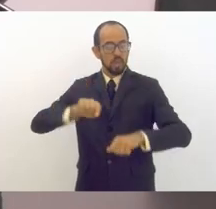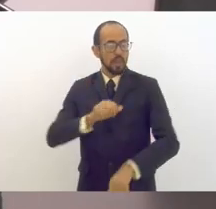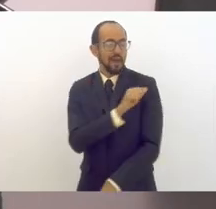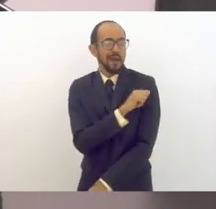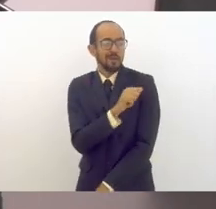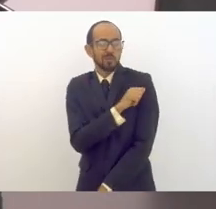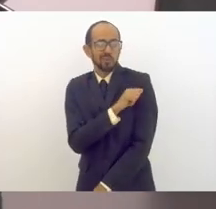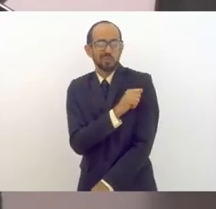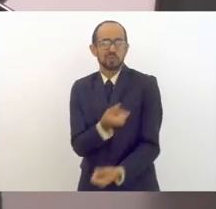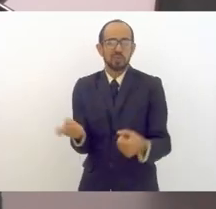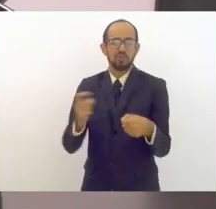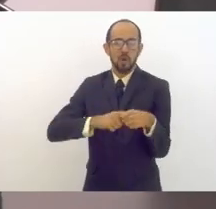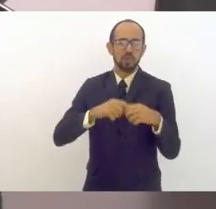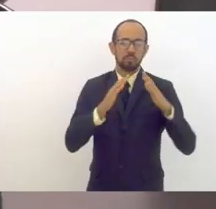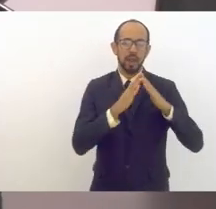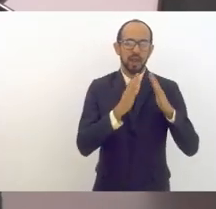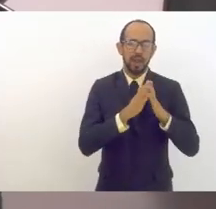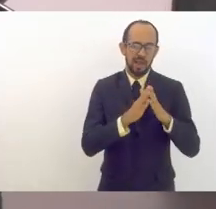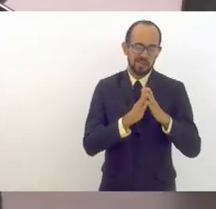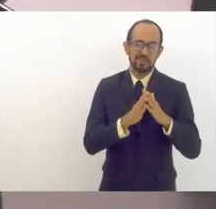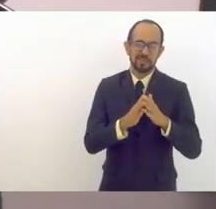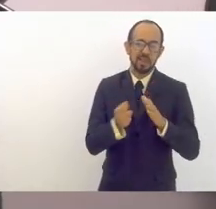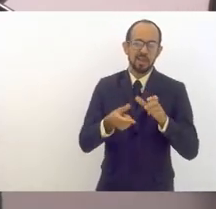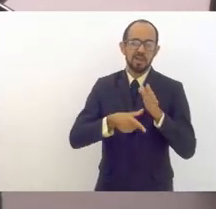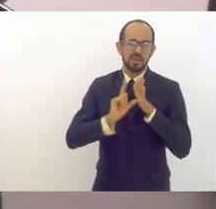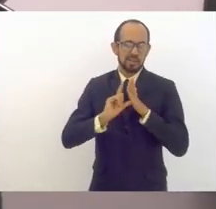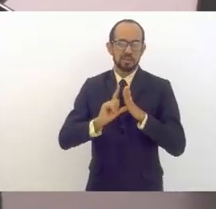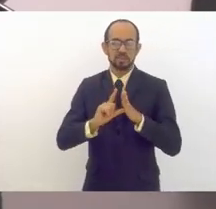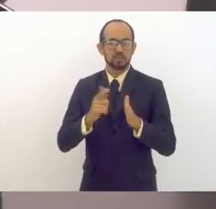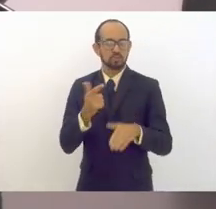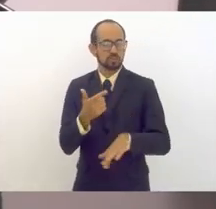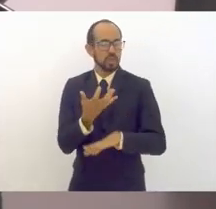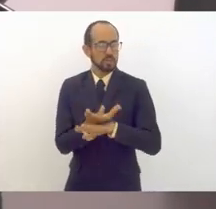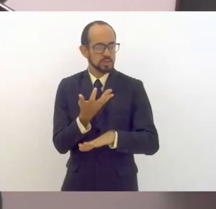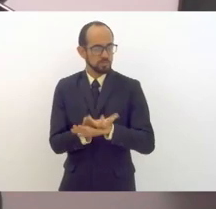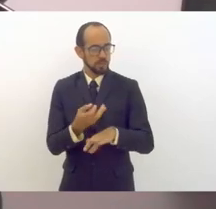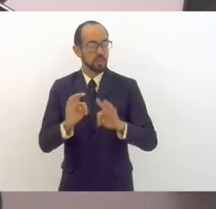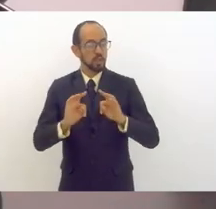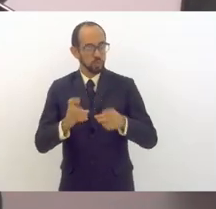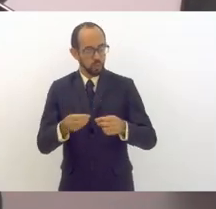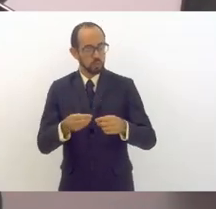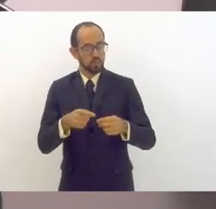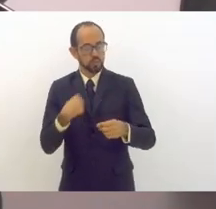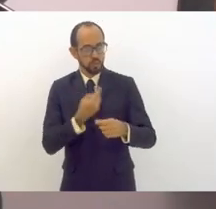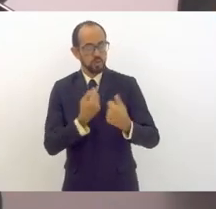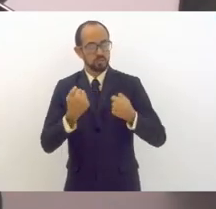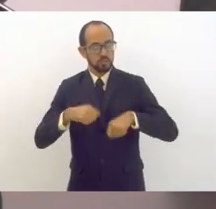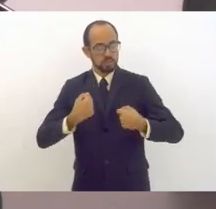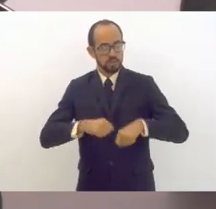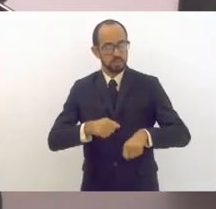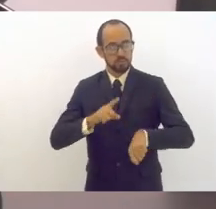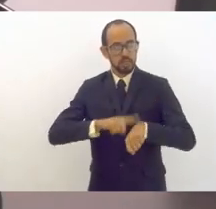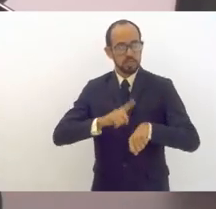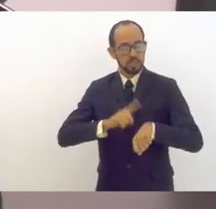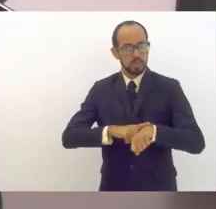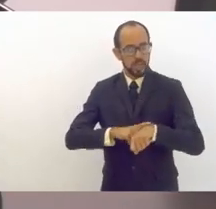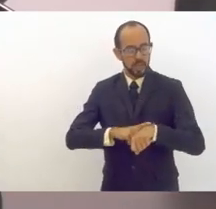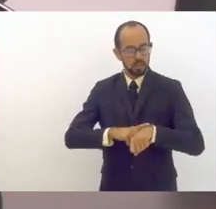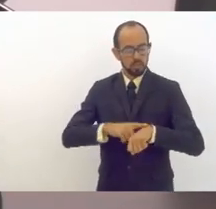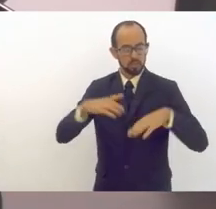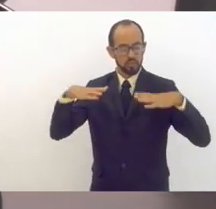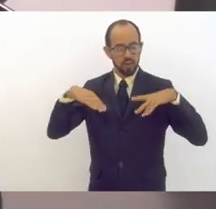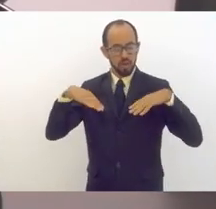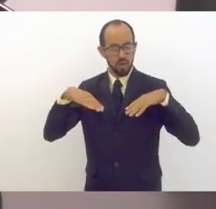cedo, vão para aula, não assistem todas as matérias. Então, a gente precisa que esse tempo ocioso dos alunos